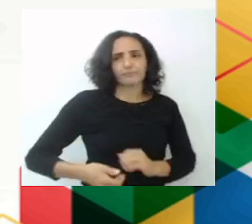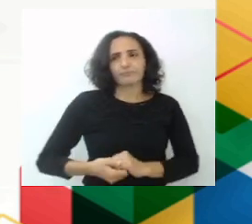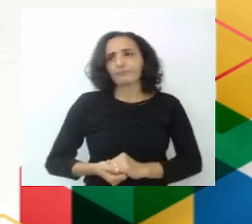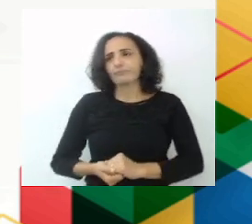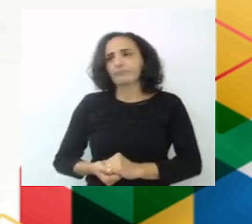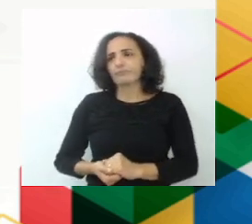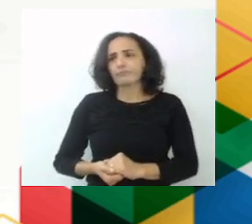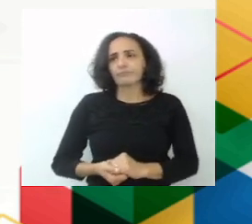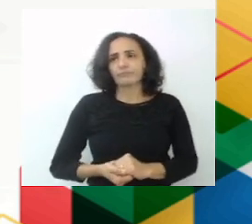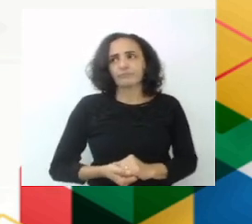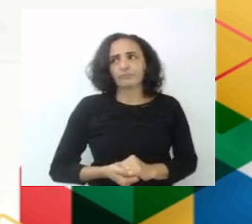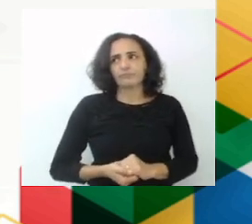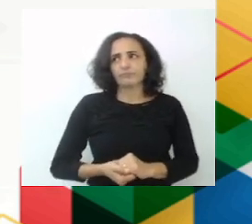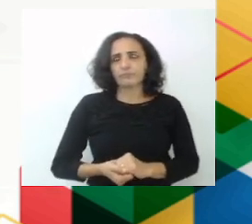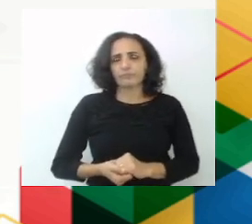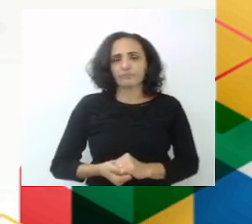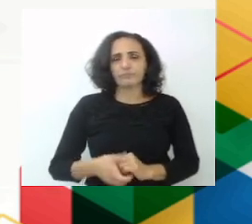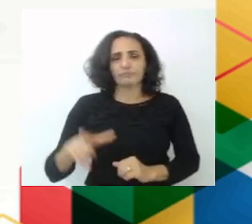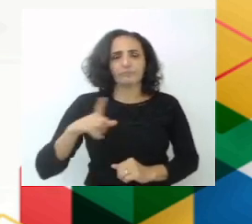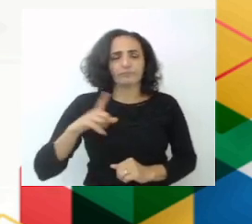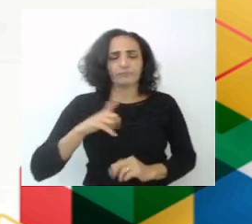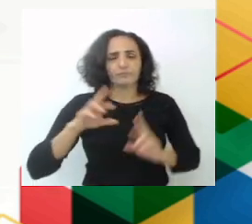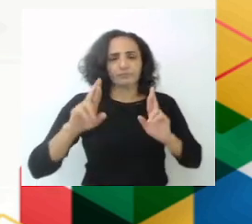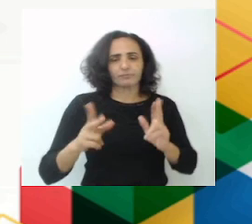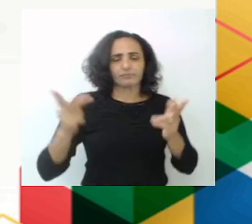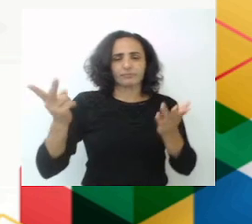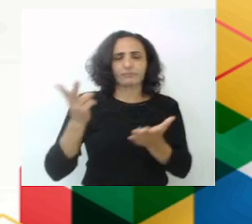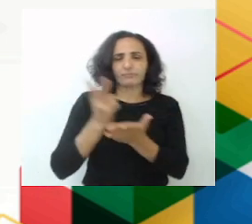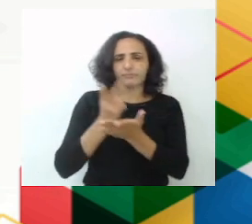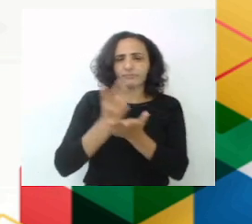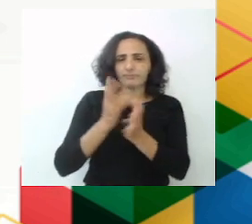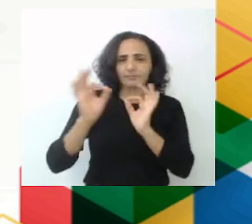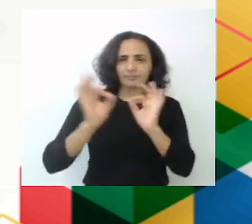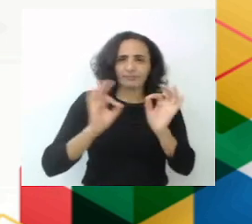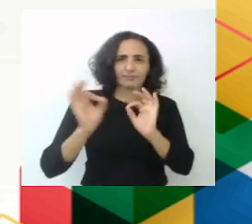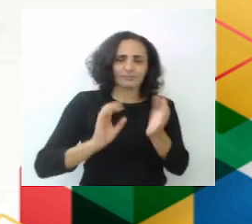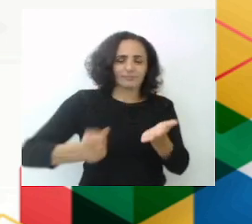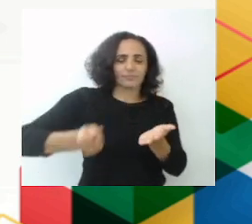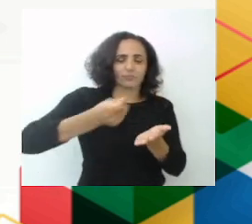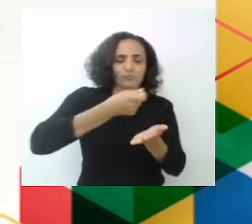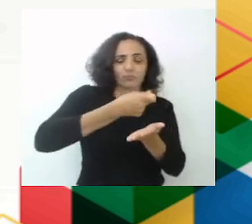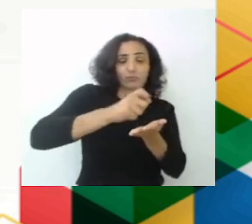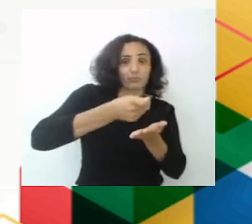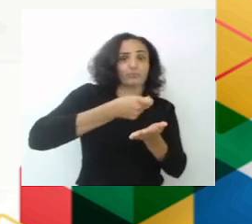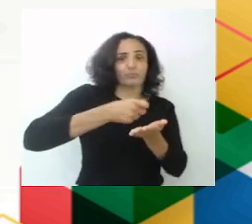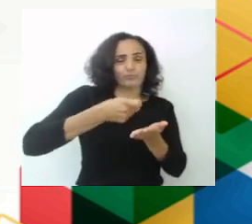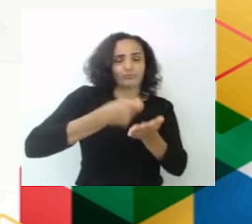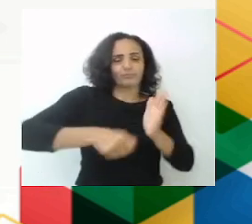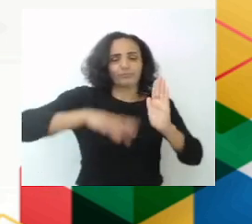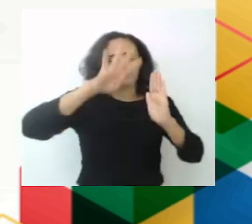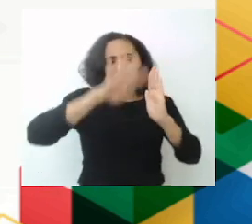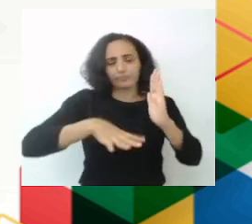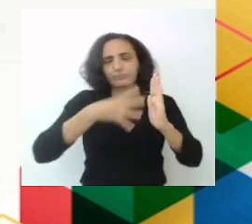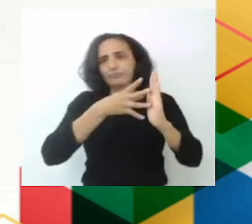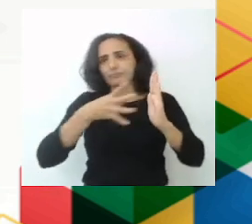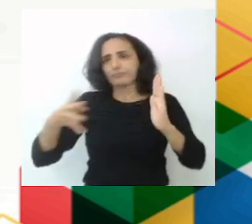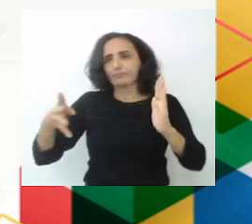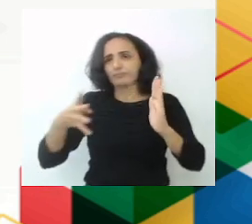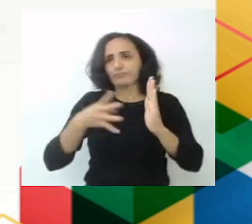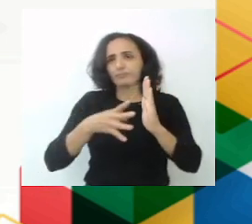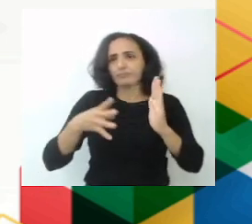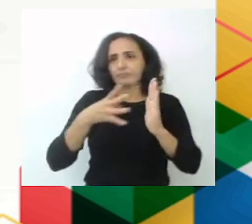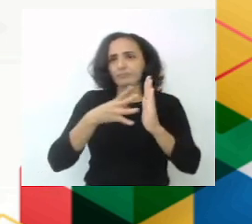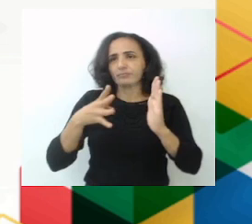ali, ó, tem uma diferençazinha do que está escrito e do que está na tabela, né? Não tem esse sinal aqui de